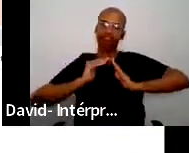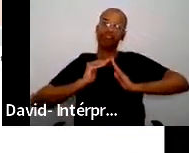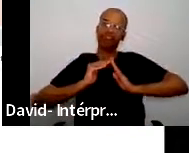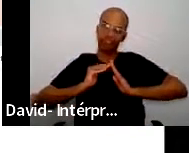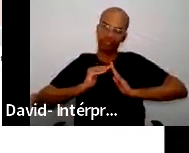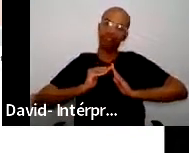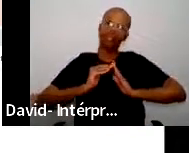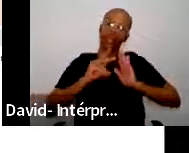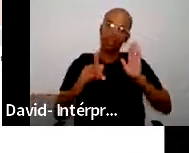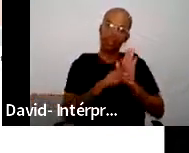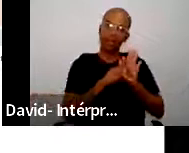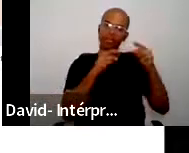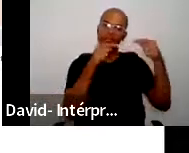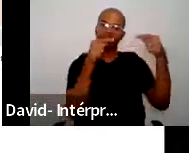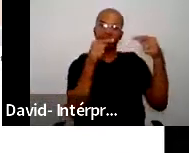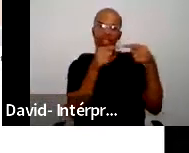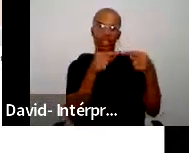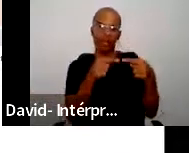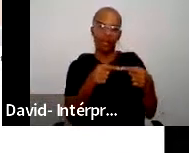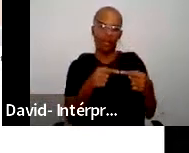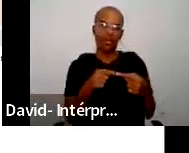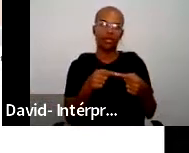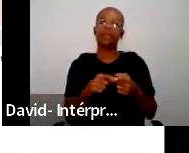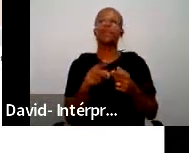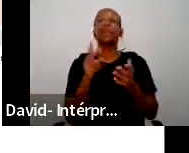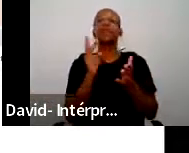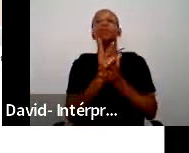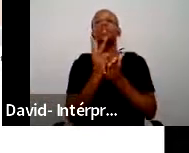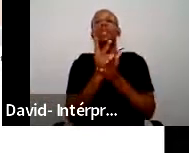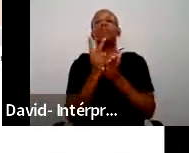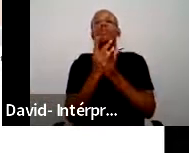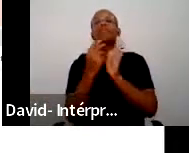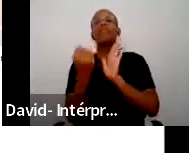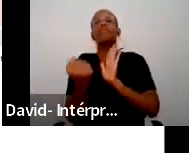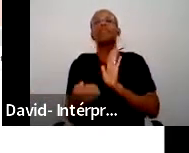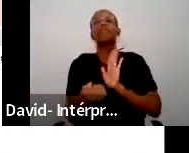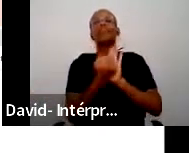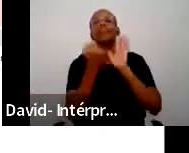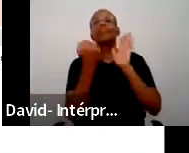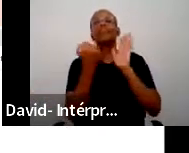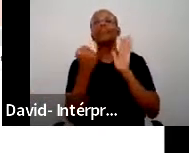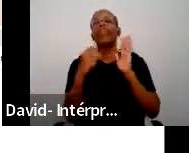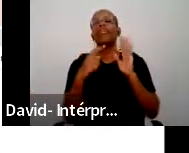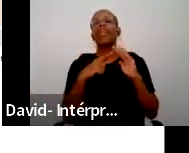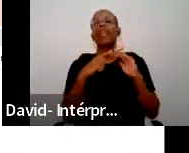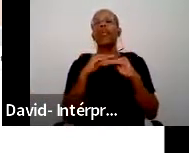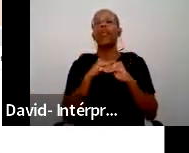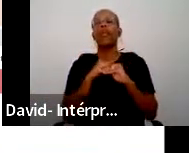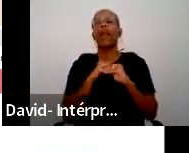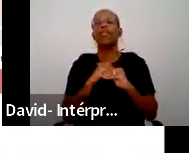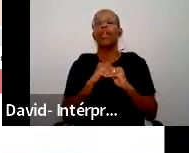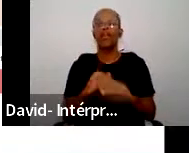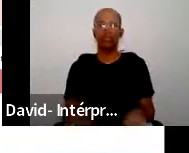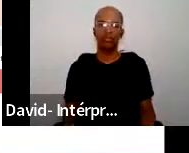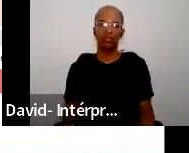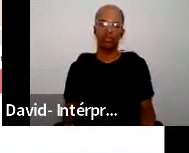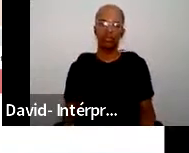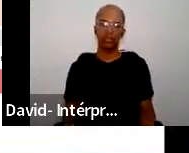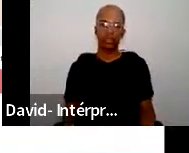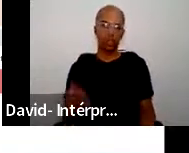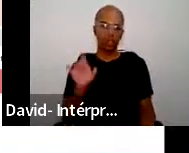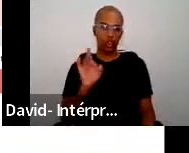decorrem, que sempre estarão marcados por algum paradigma. Então, para